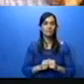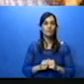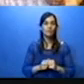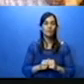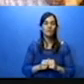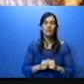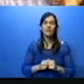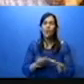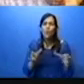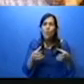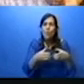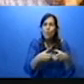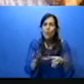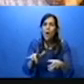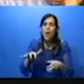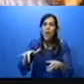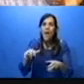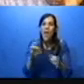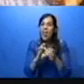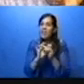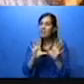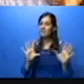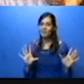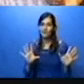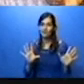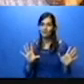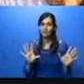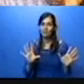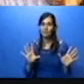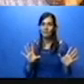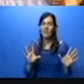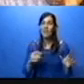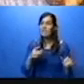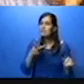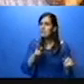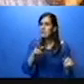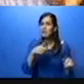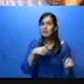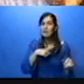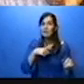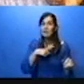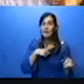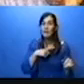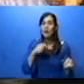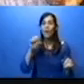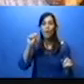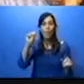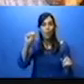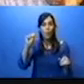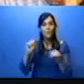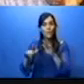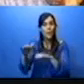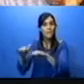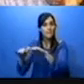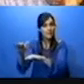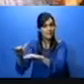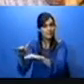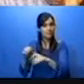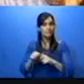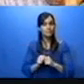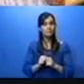aracnídeos são animais de vida livre. Todos os aracnídeos têm 4 pares de patas, né? São animais